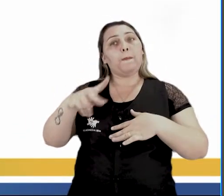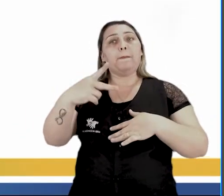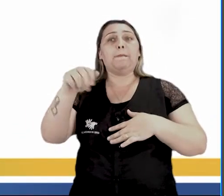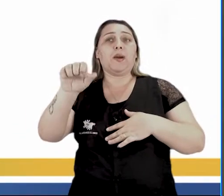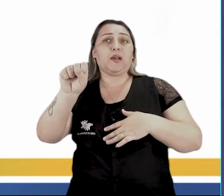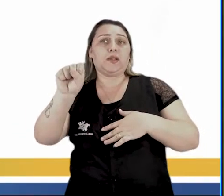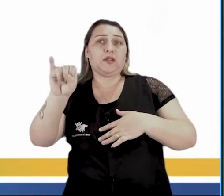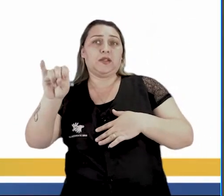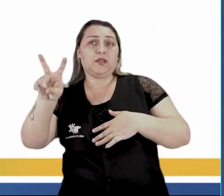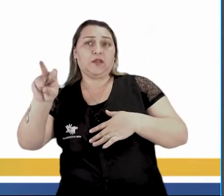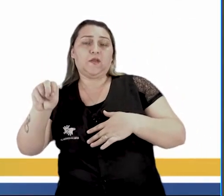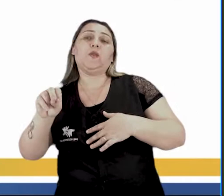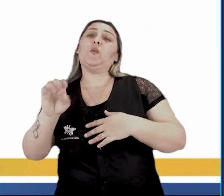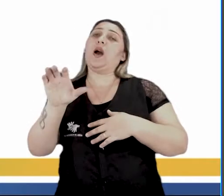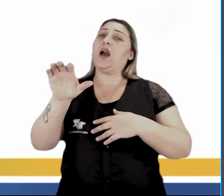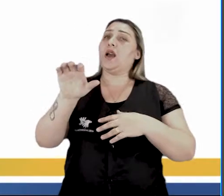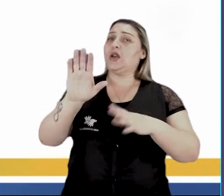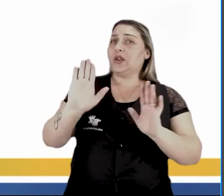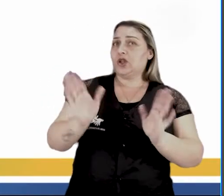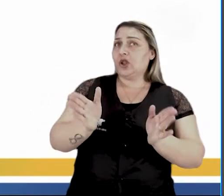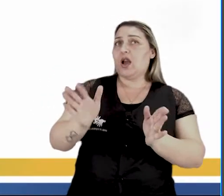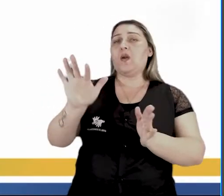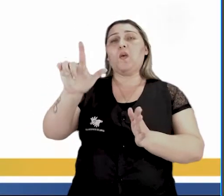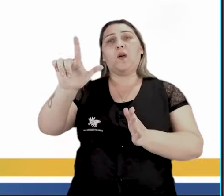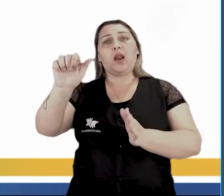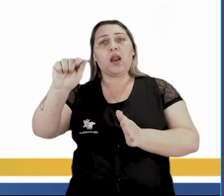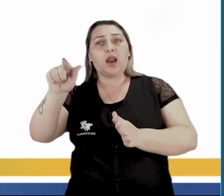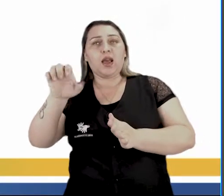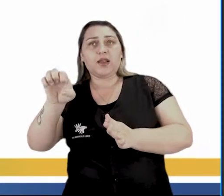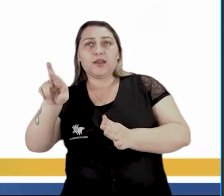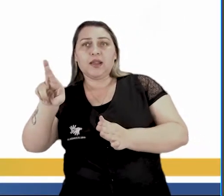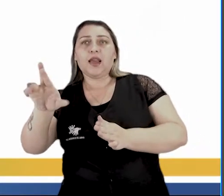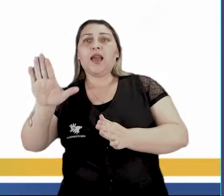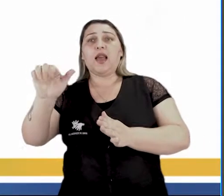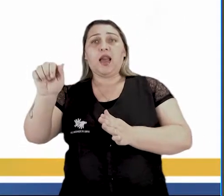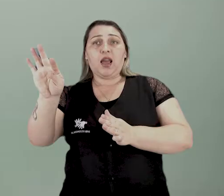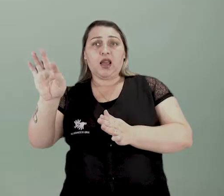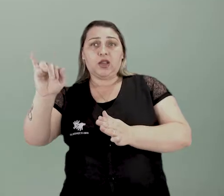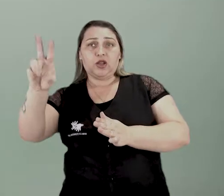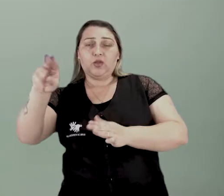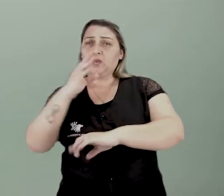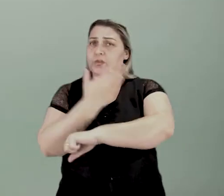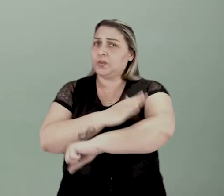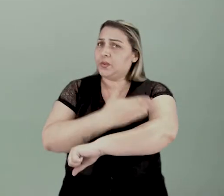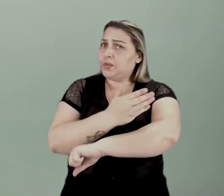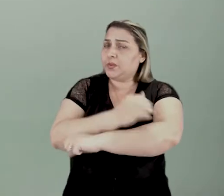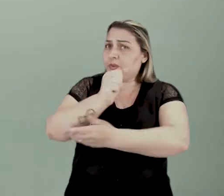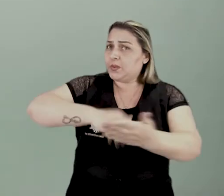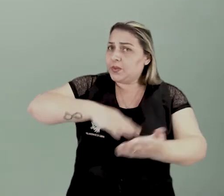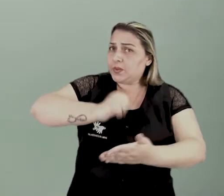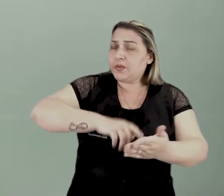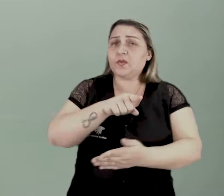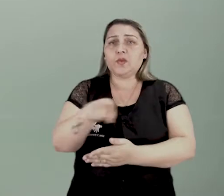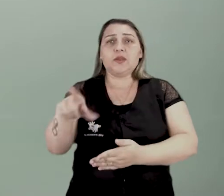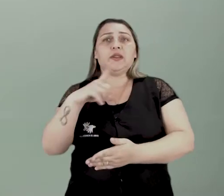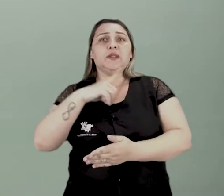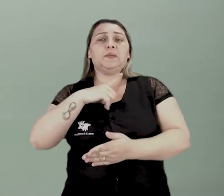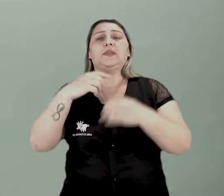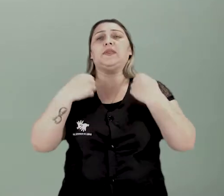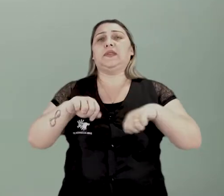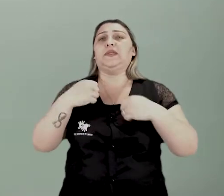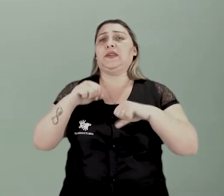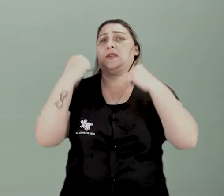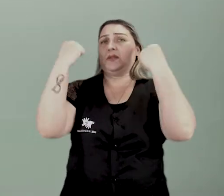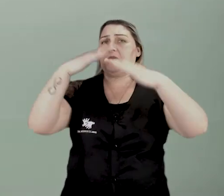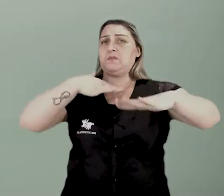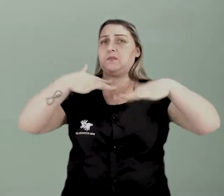E o lazer ativo, que já é o contrário, é aquele que você pratica vários tipos de atividade, que você tem que se mexer, que